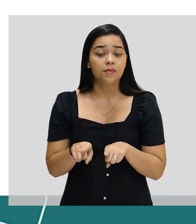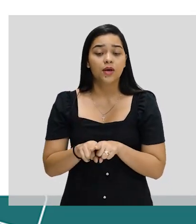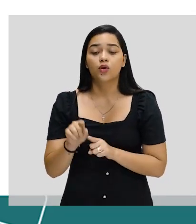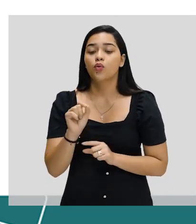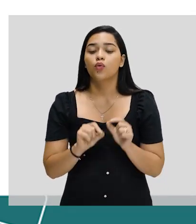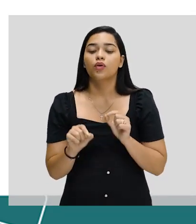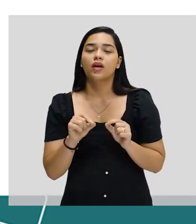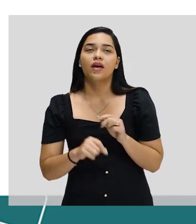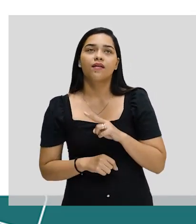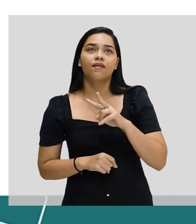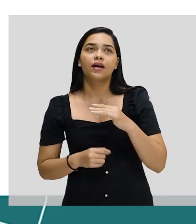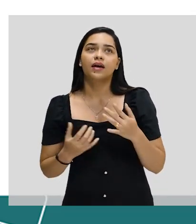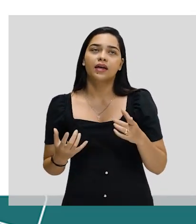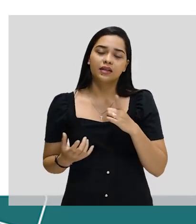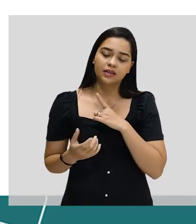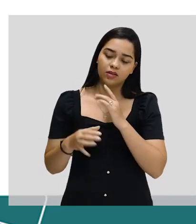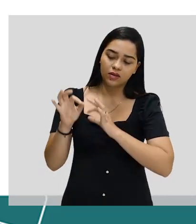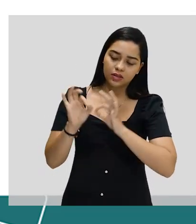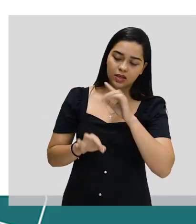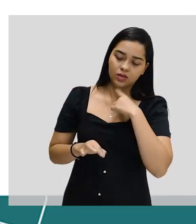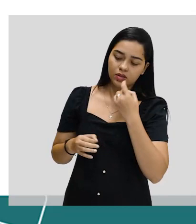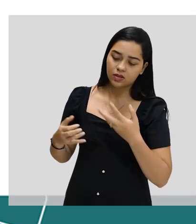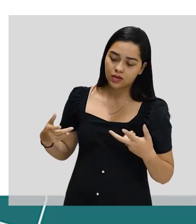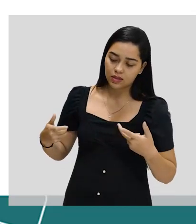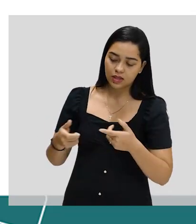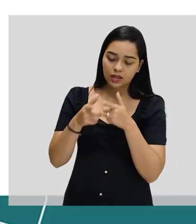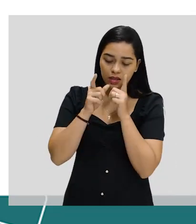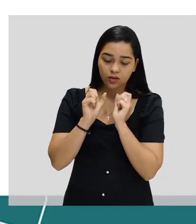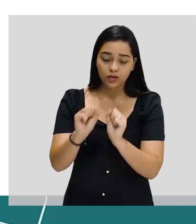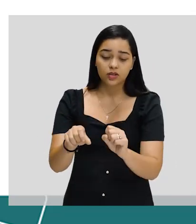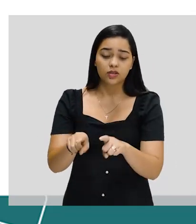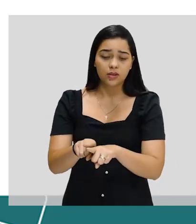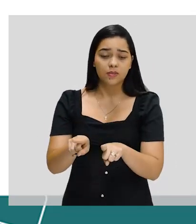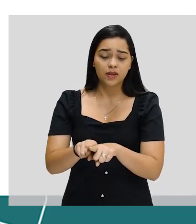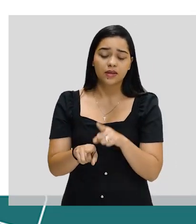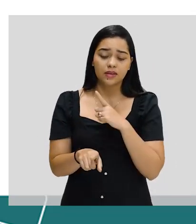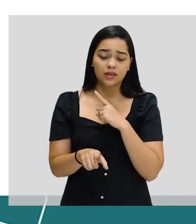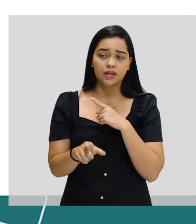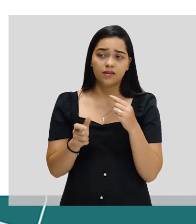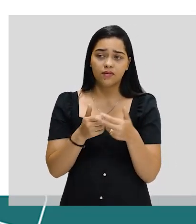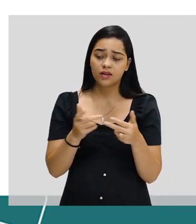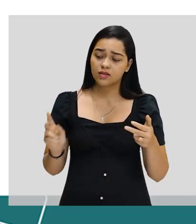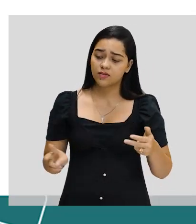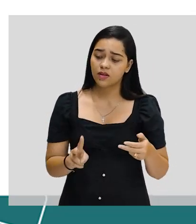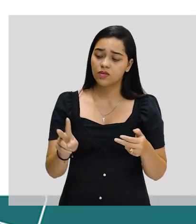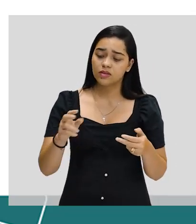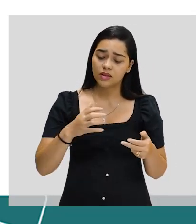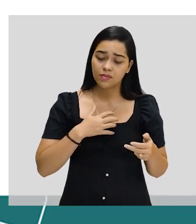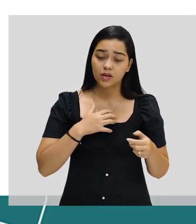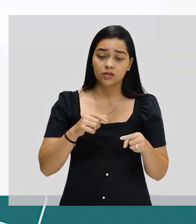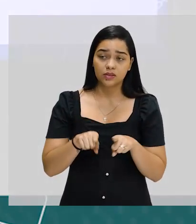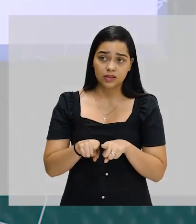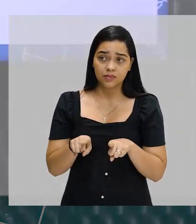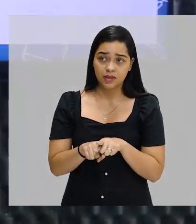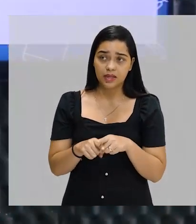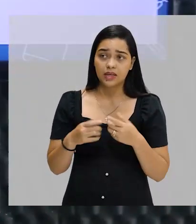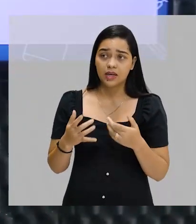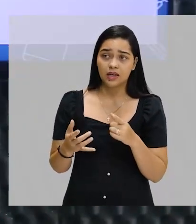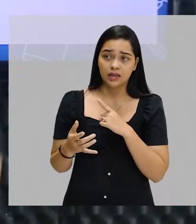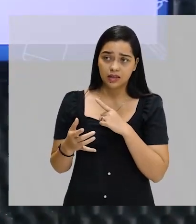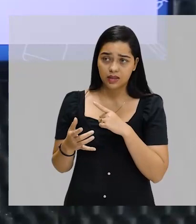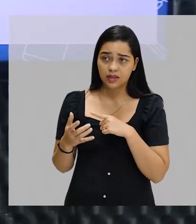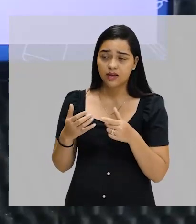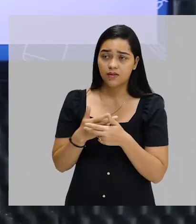Ela vai mensurar nossa qualidade linguística e, claro, possuem valores semânticos e também